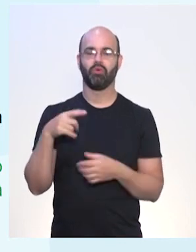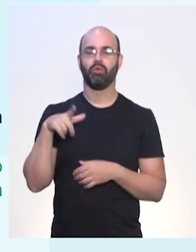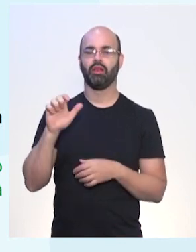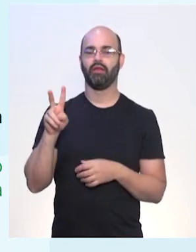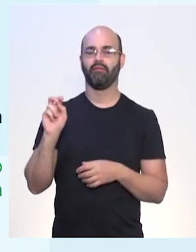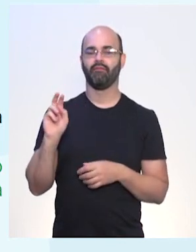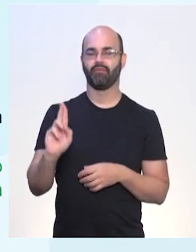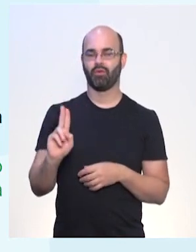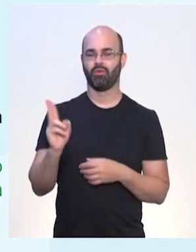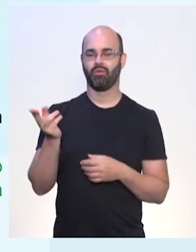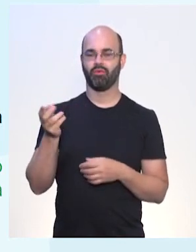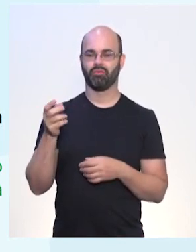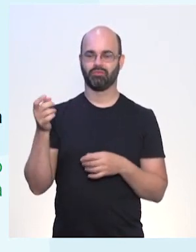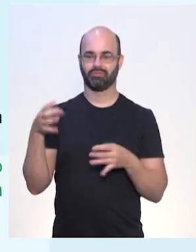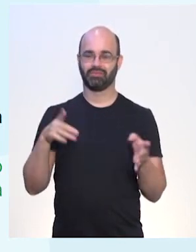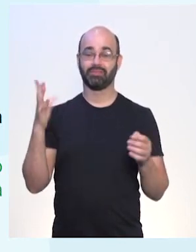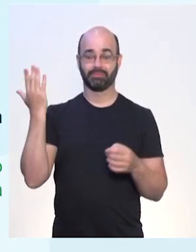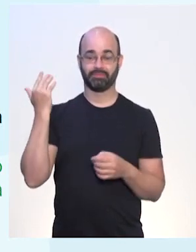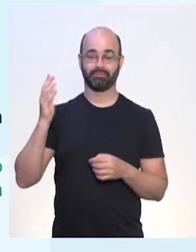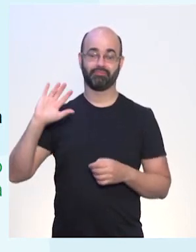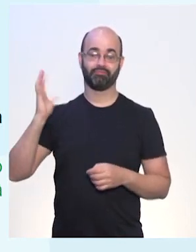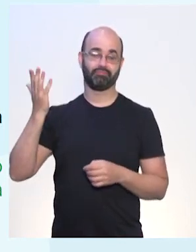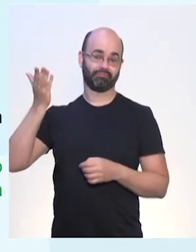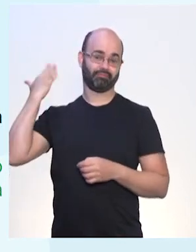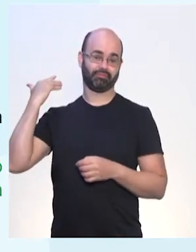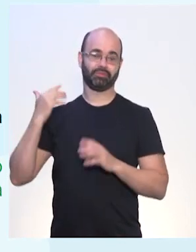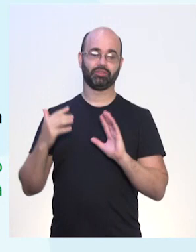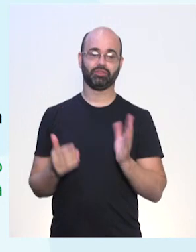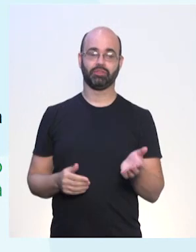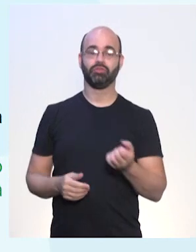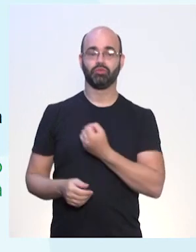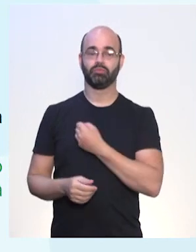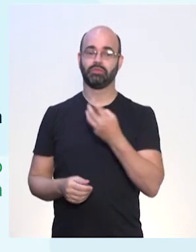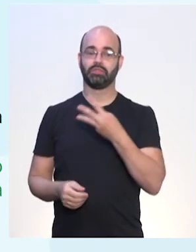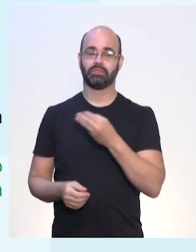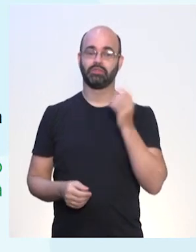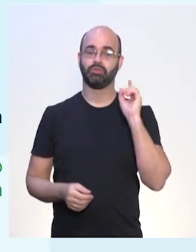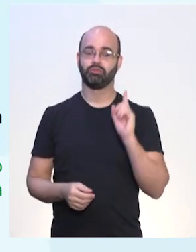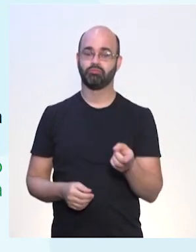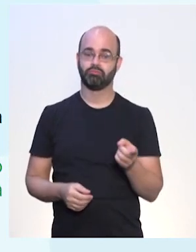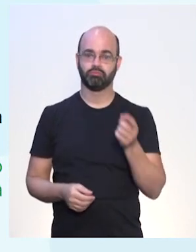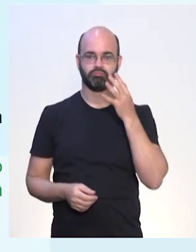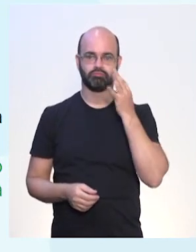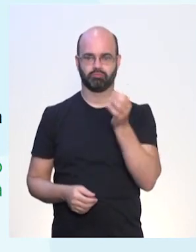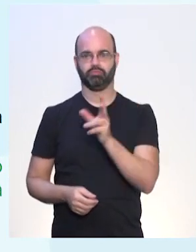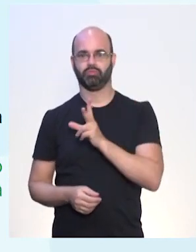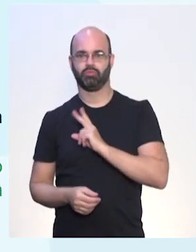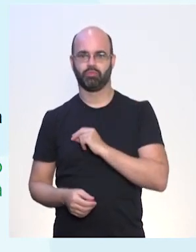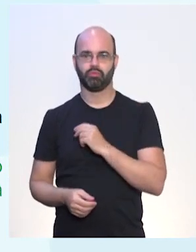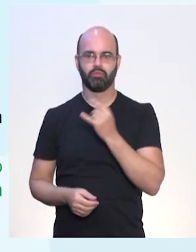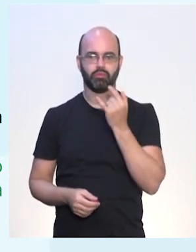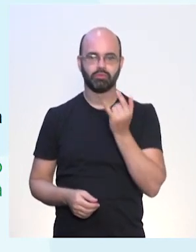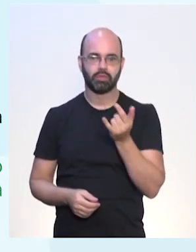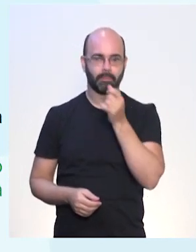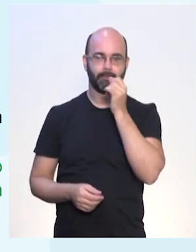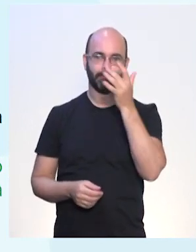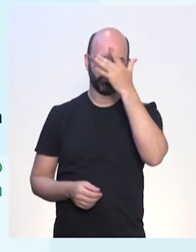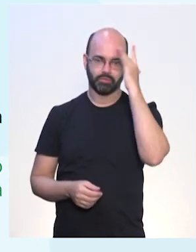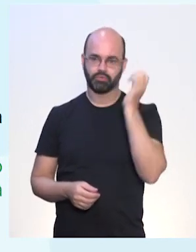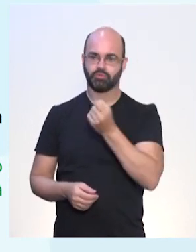o fato de aconteceu né uso do numeral 300 mil se chama atenção 300 mil desabrigados